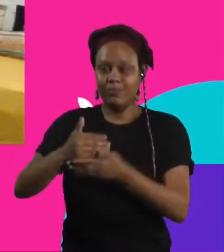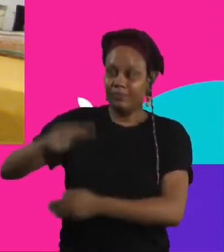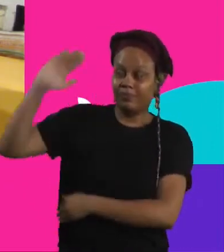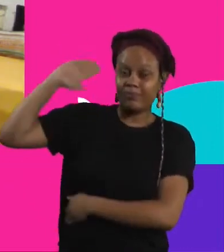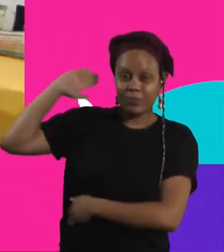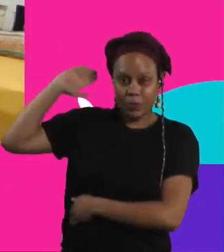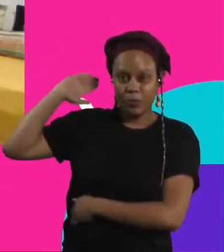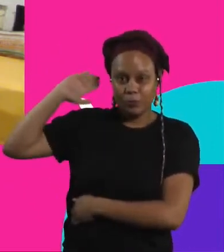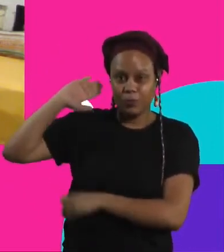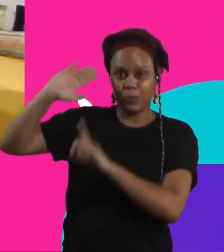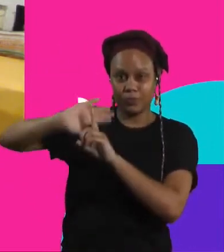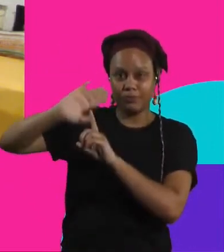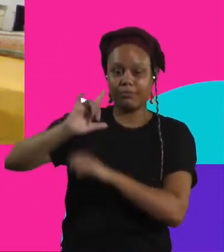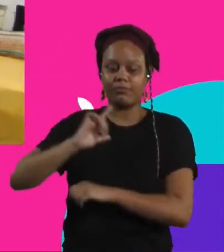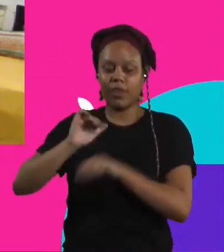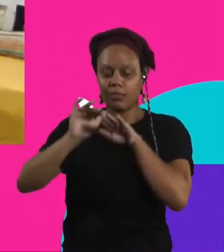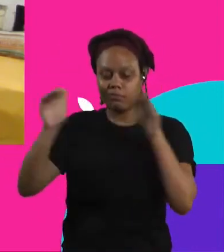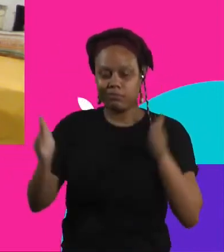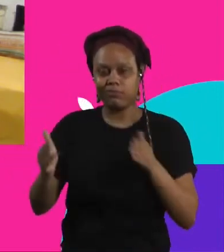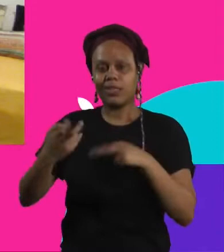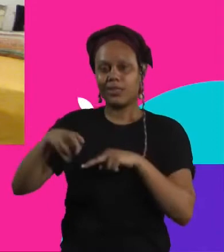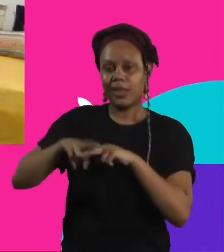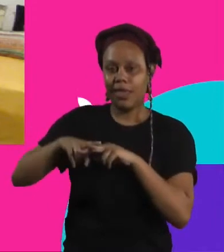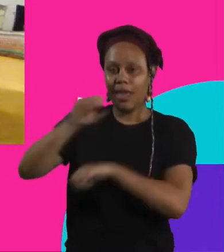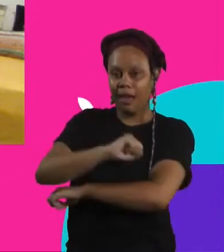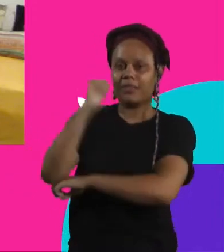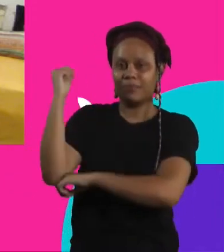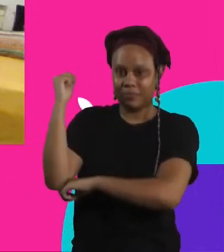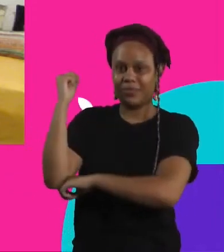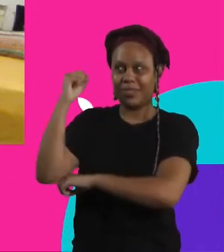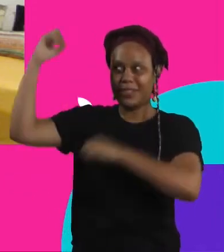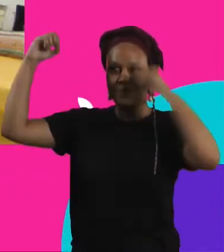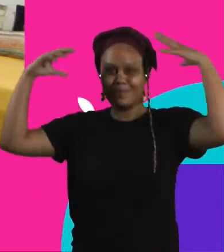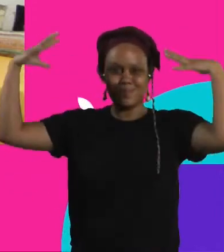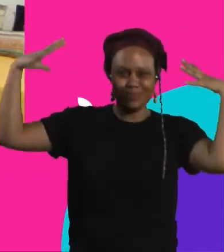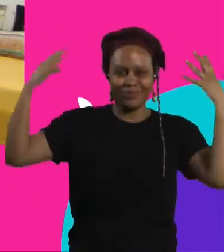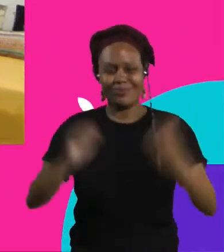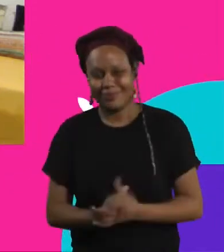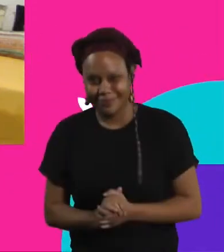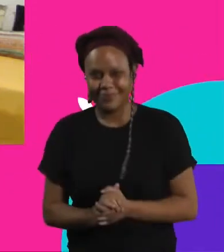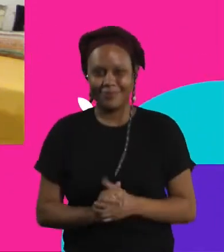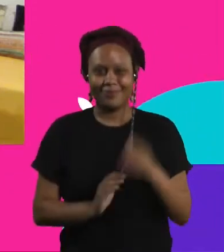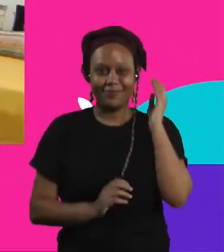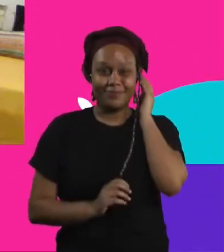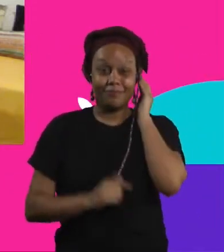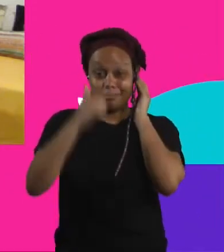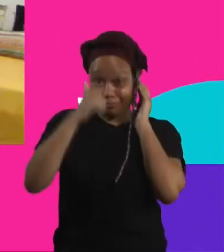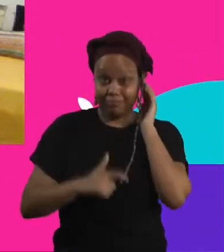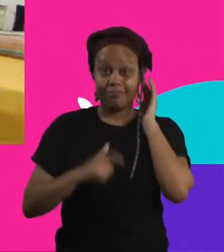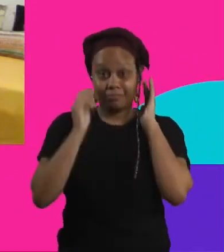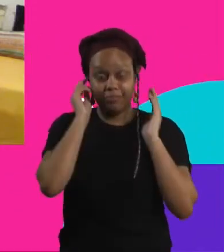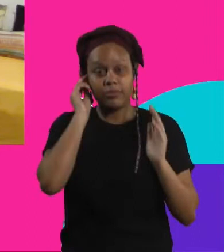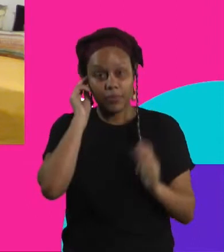mim tem mesas com cadeiras, janelas e luzes. E eu